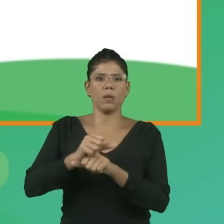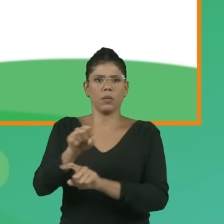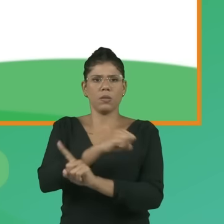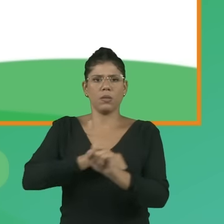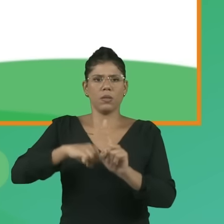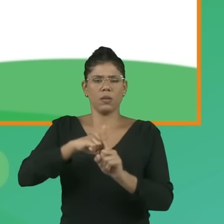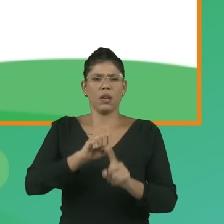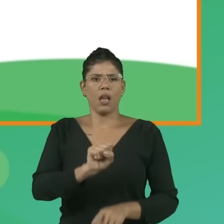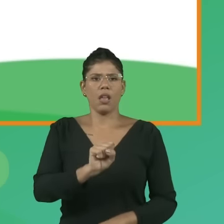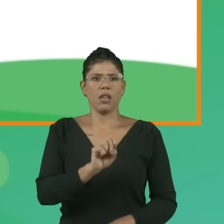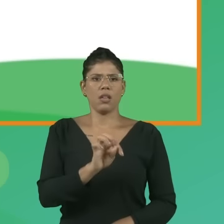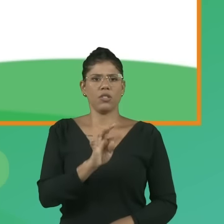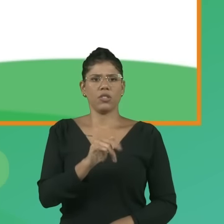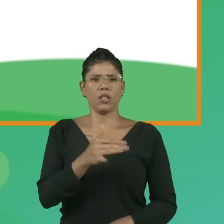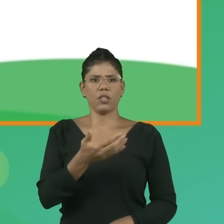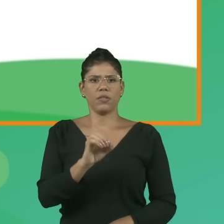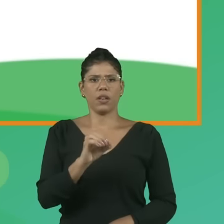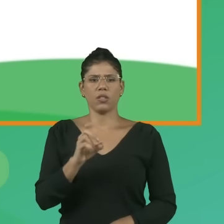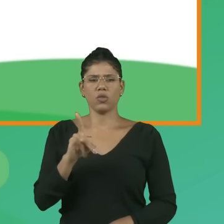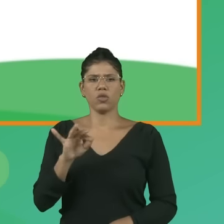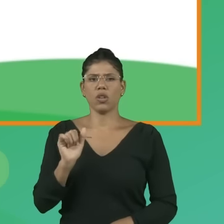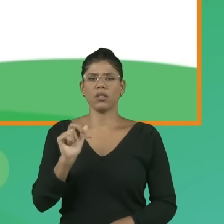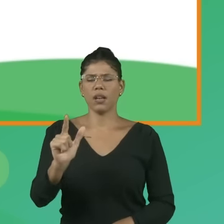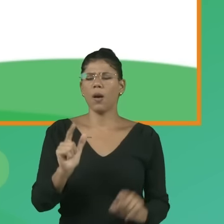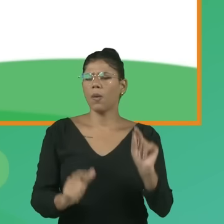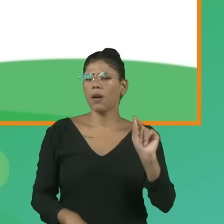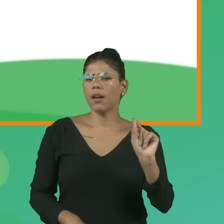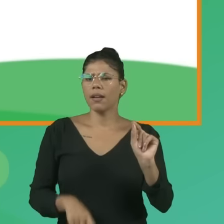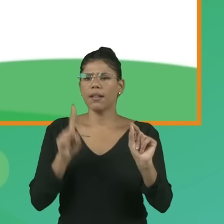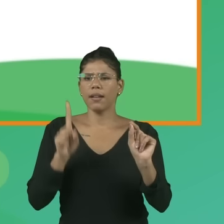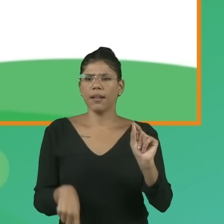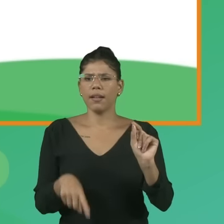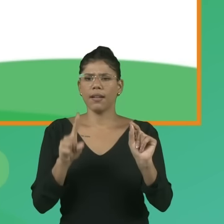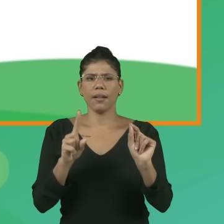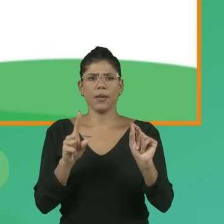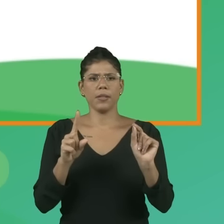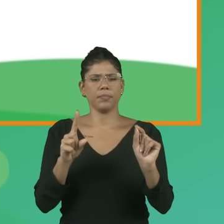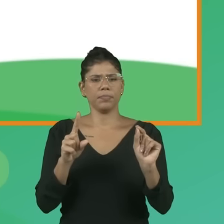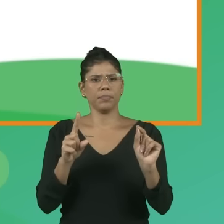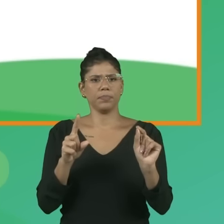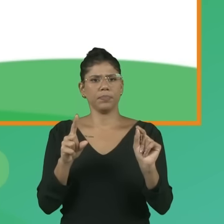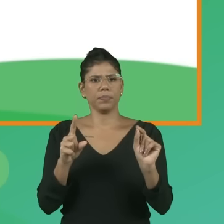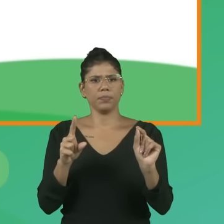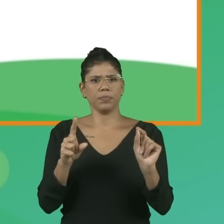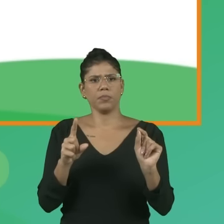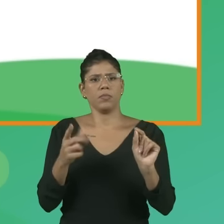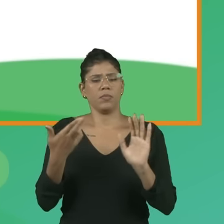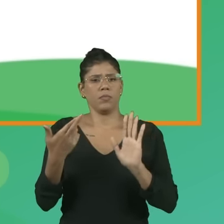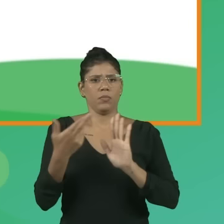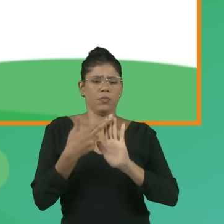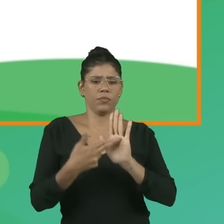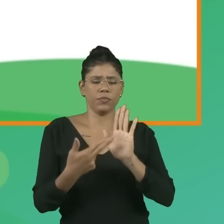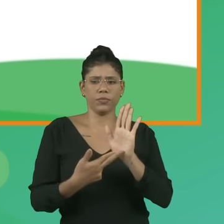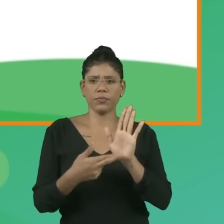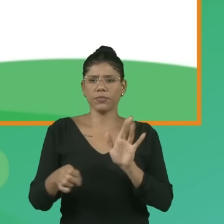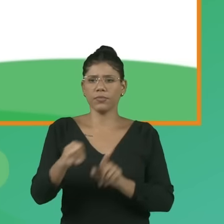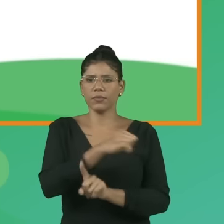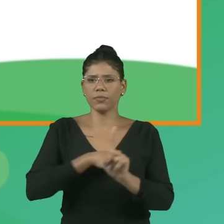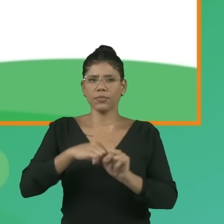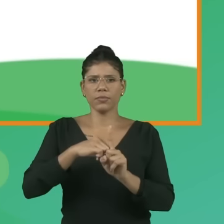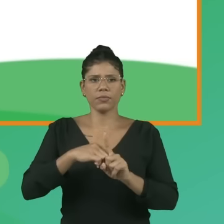estratificações? sociais, né? É uma incorporação dessas normas sociais que as pessoas